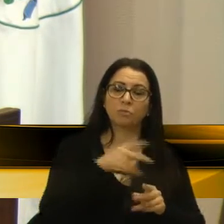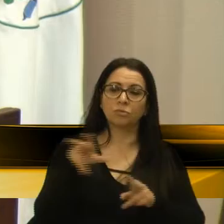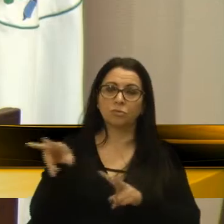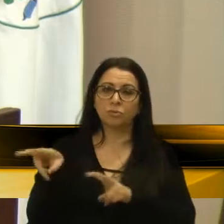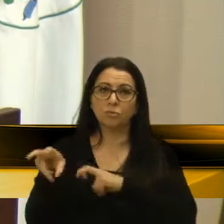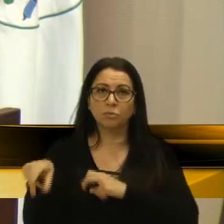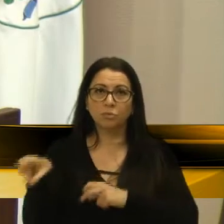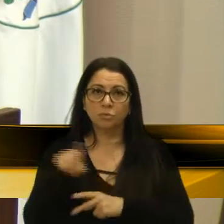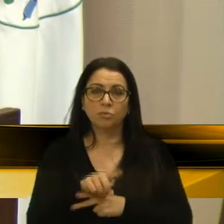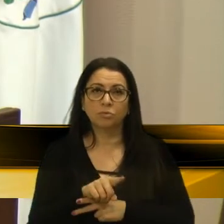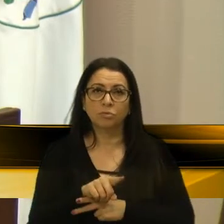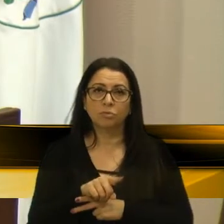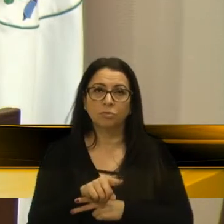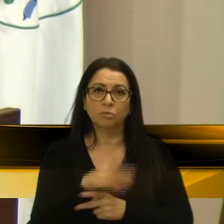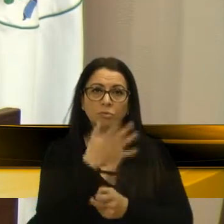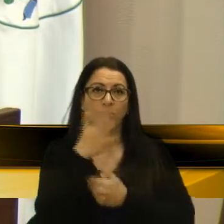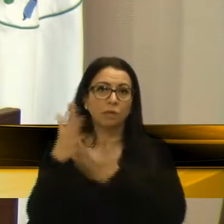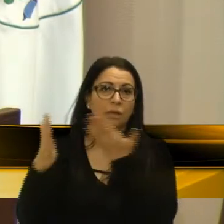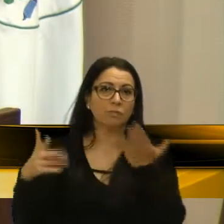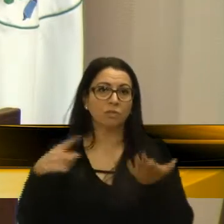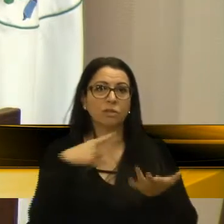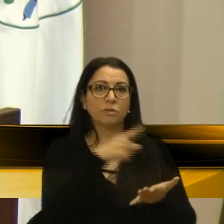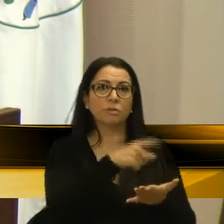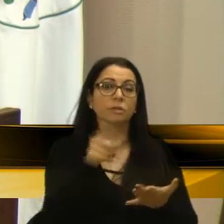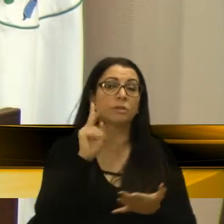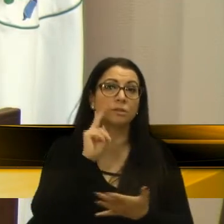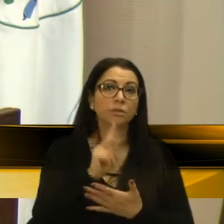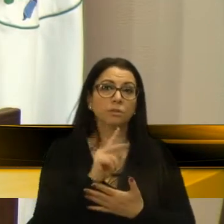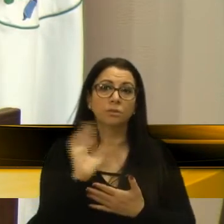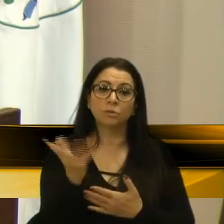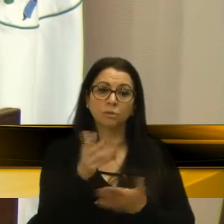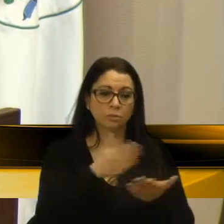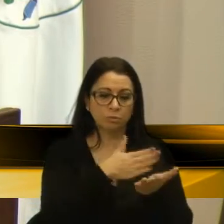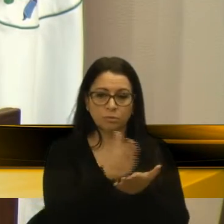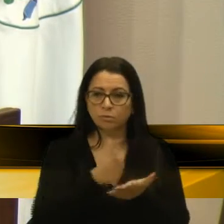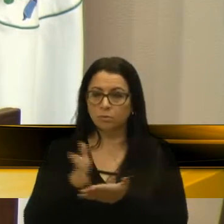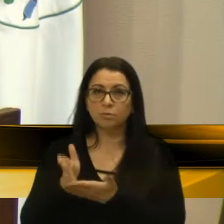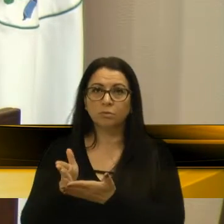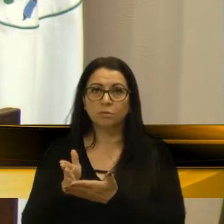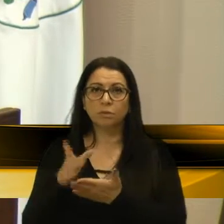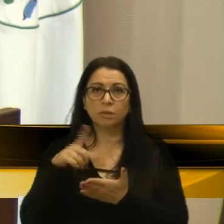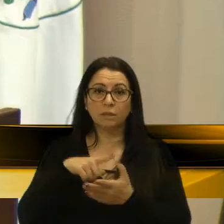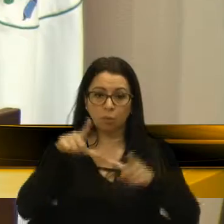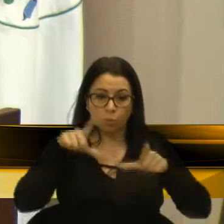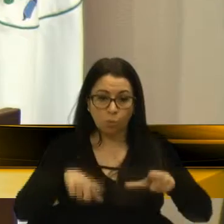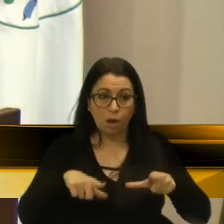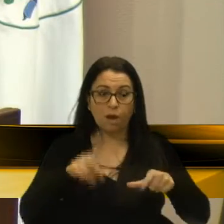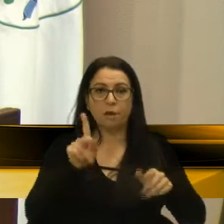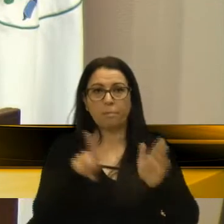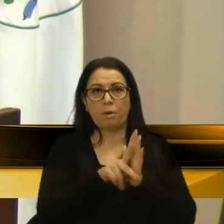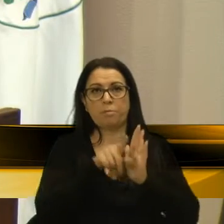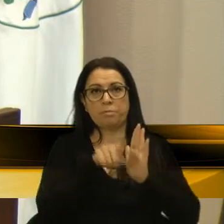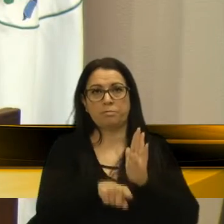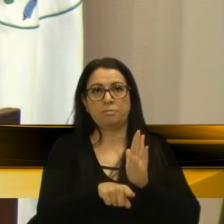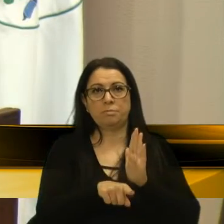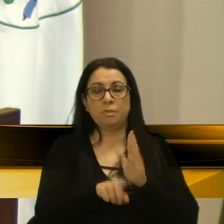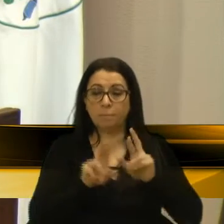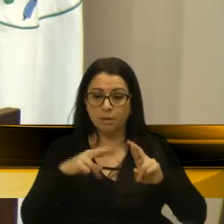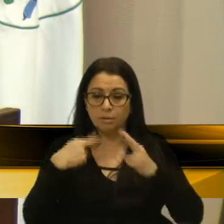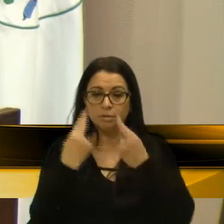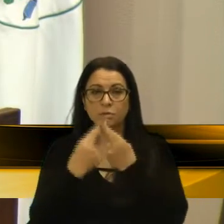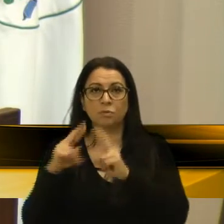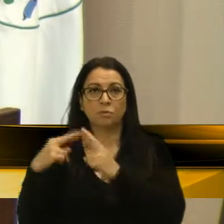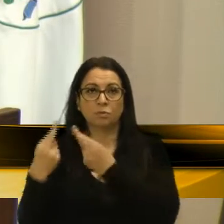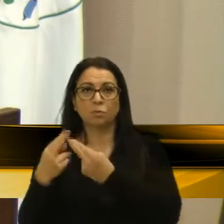agricultura, do meio ambiente, todos os segmentos têm um vertical instalado. Mas eles estão reunidos.